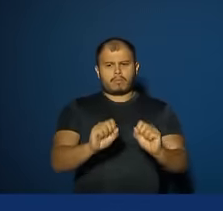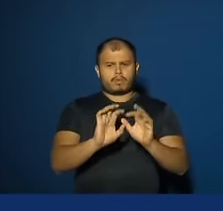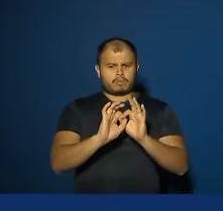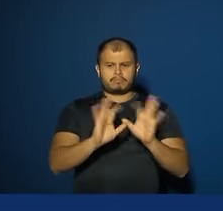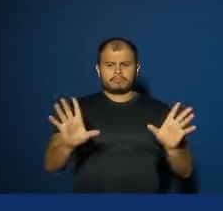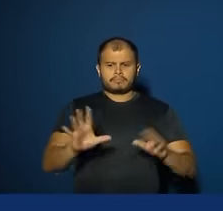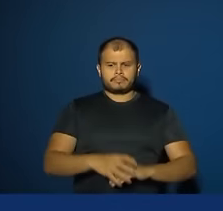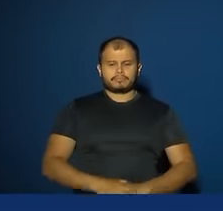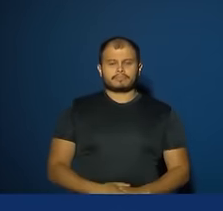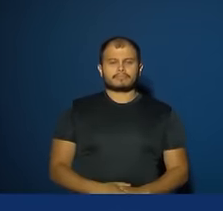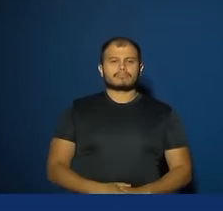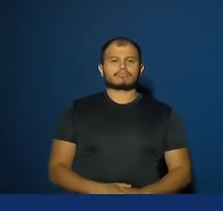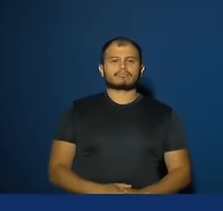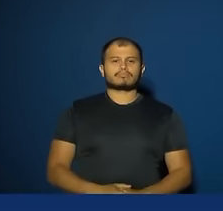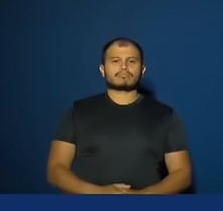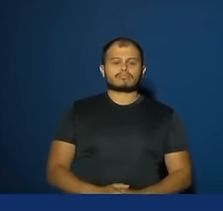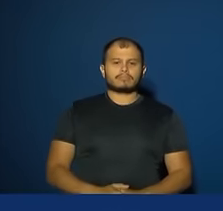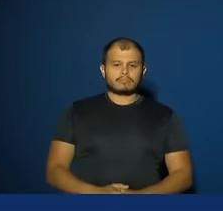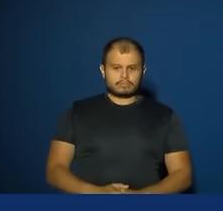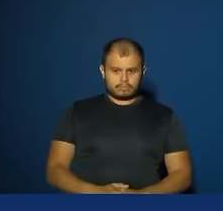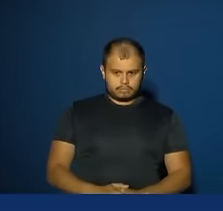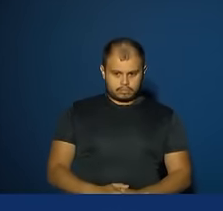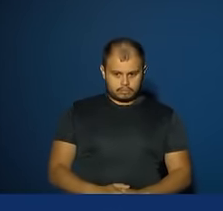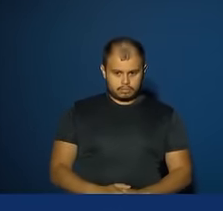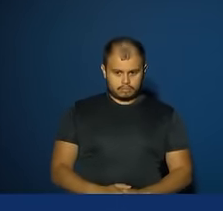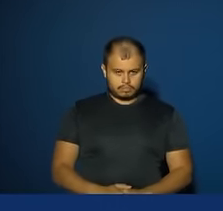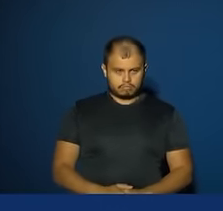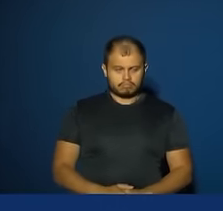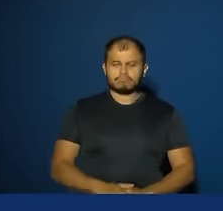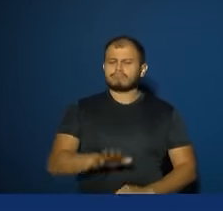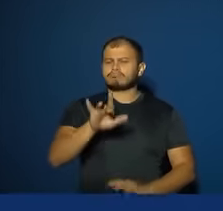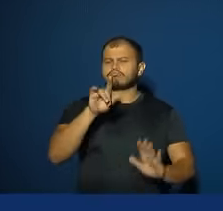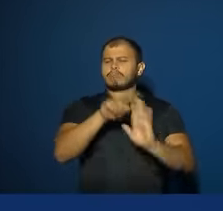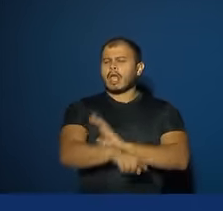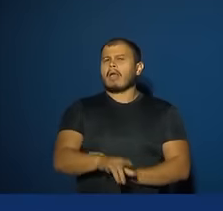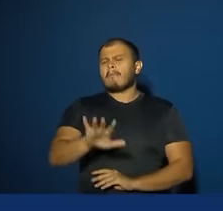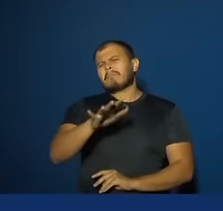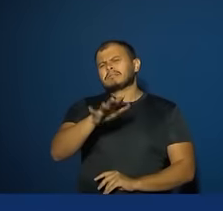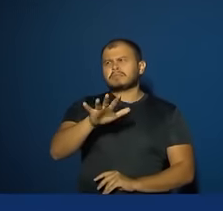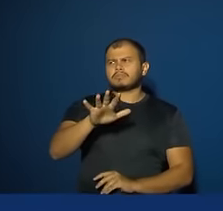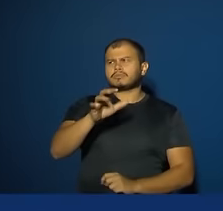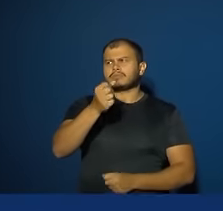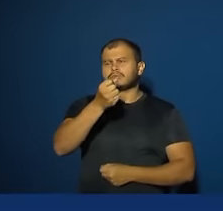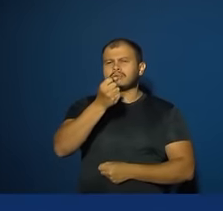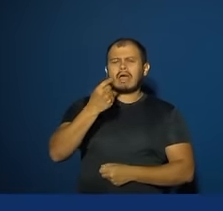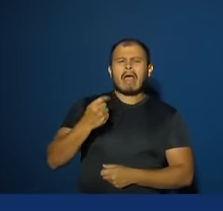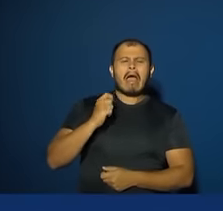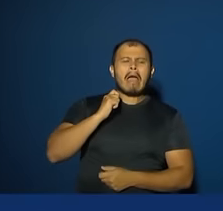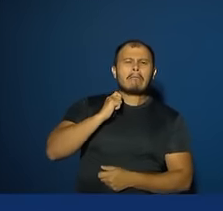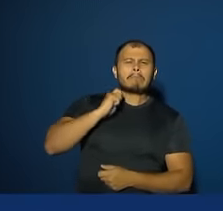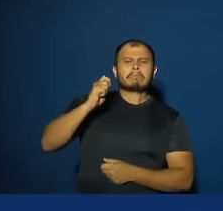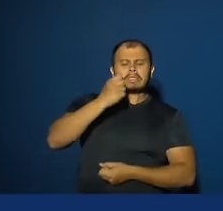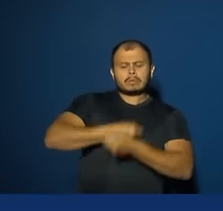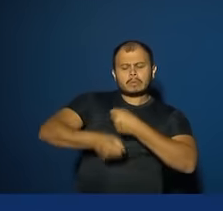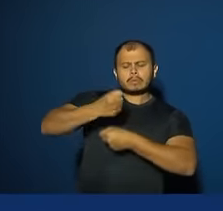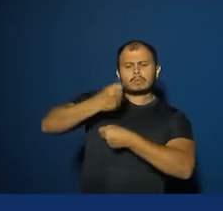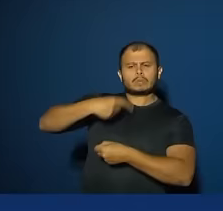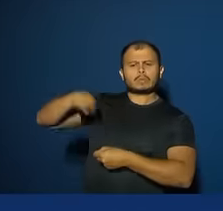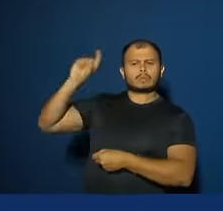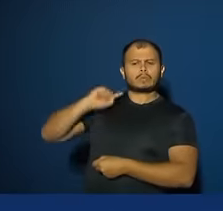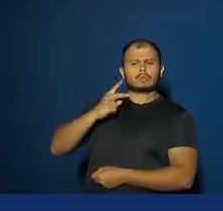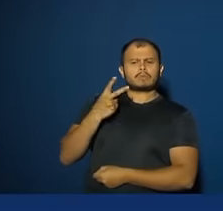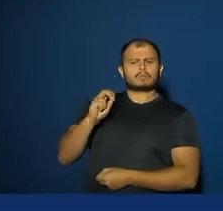eh André mais ou menos um ano atrás eh mais ou menos em Abril do ano passado